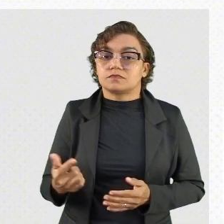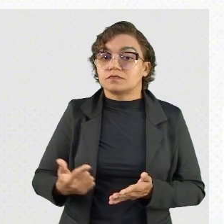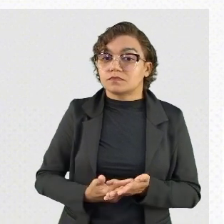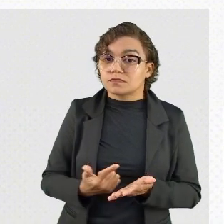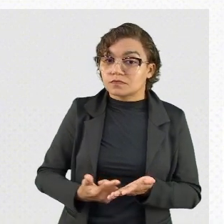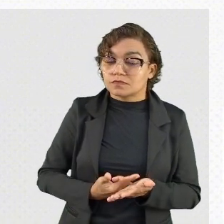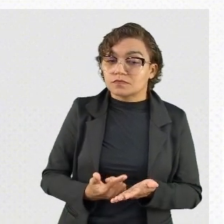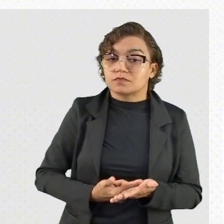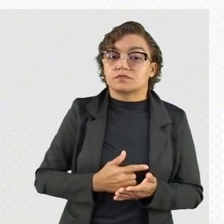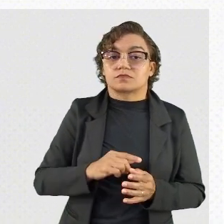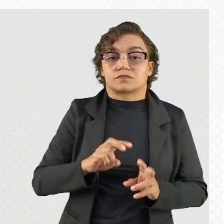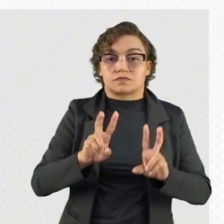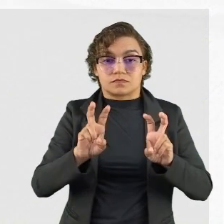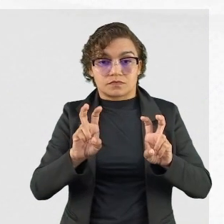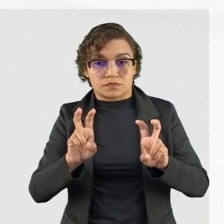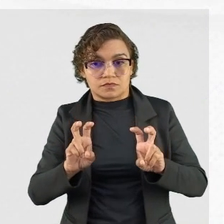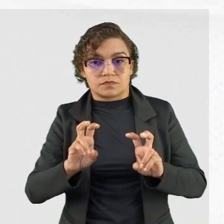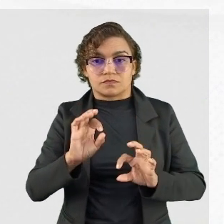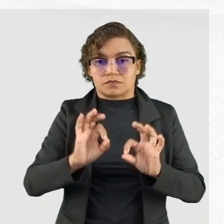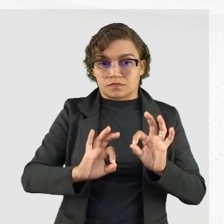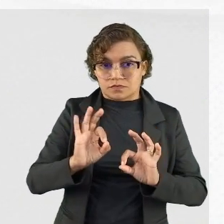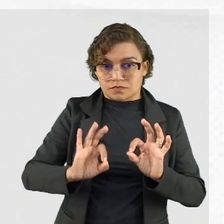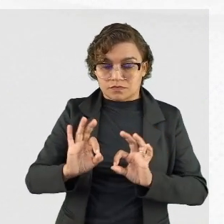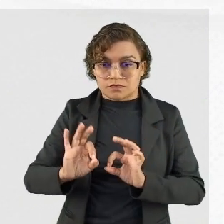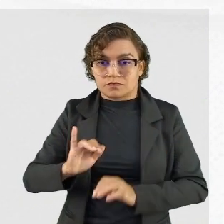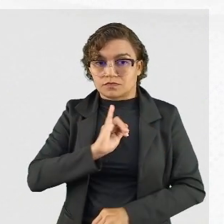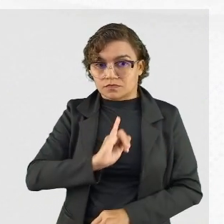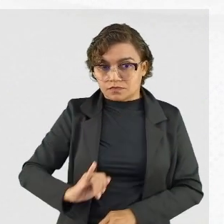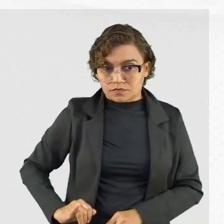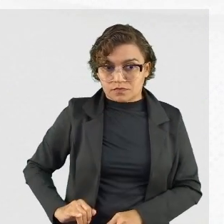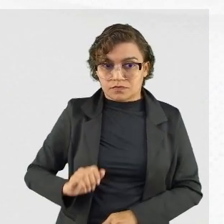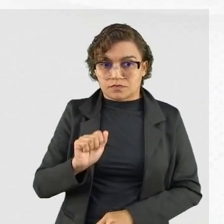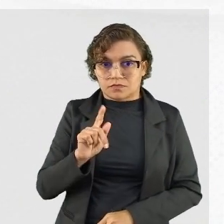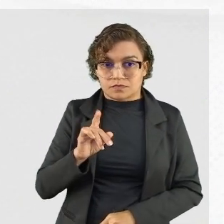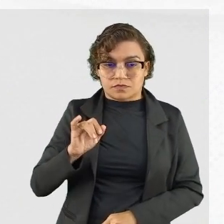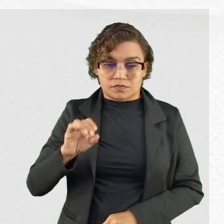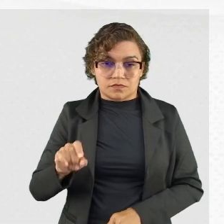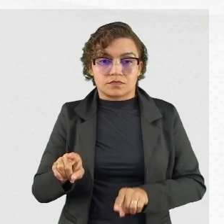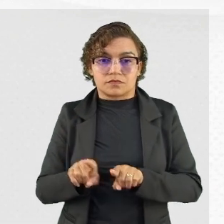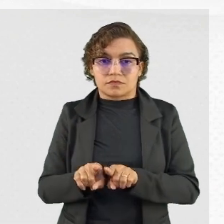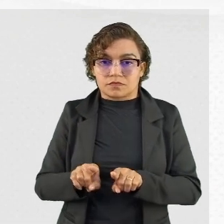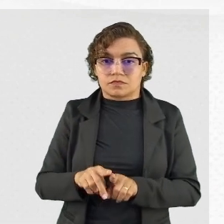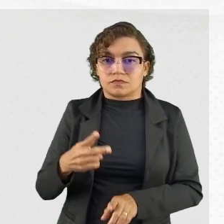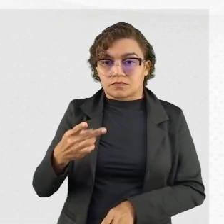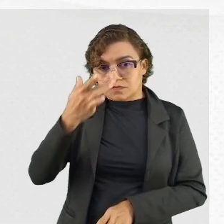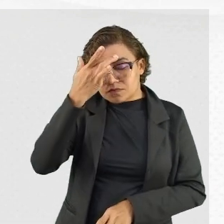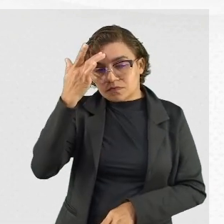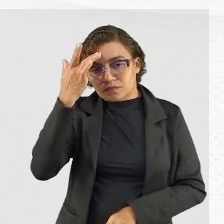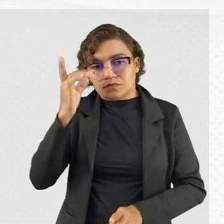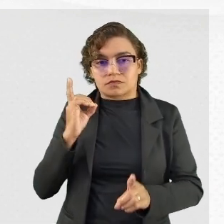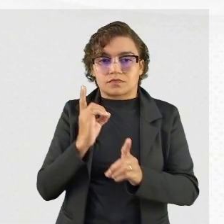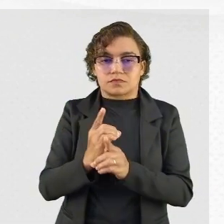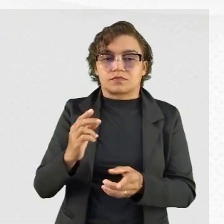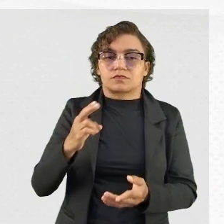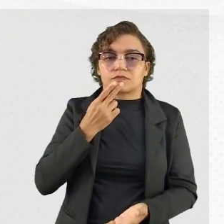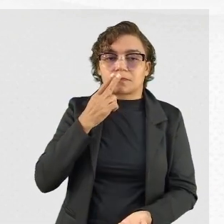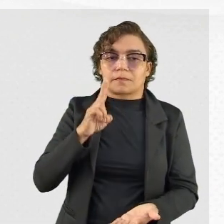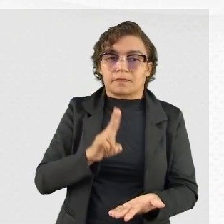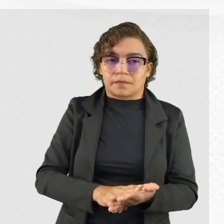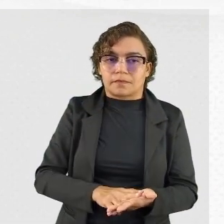Preparando o seu livro sobre o imperador Adriano, Marguerite Yourcenar encontrou numa carta